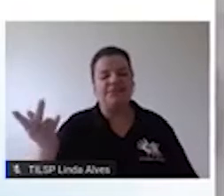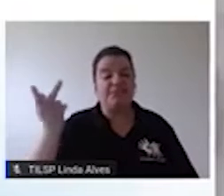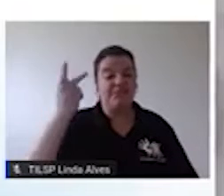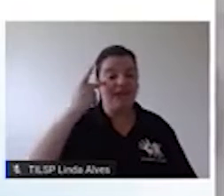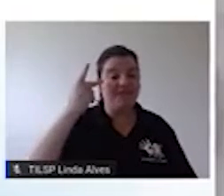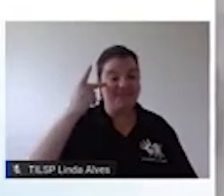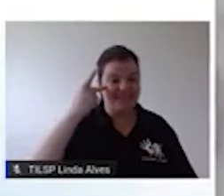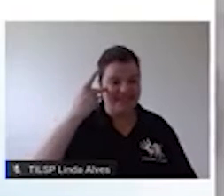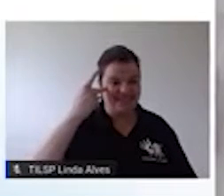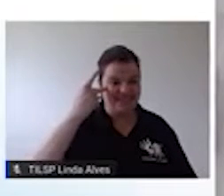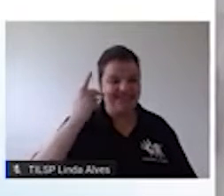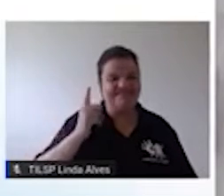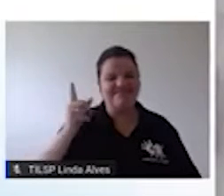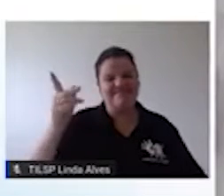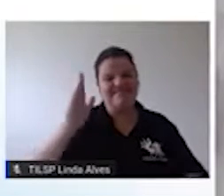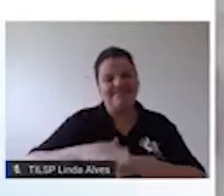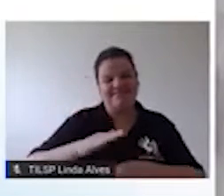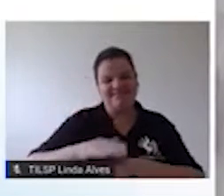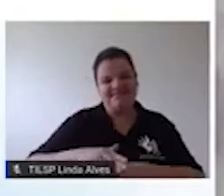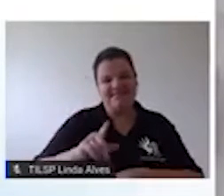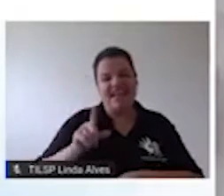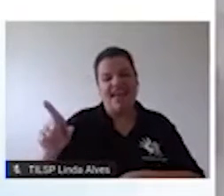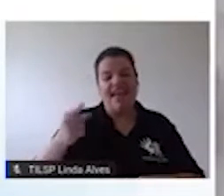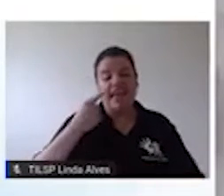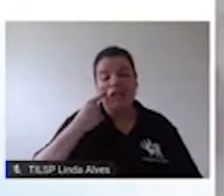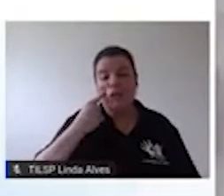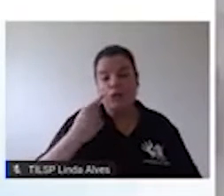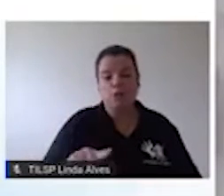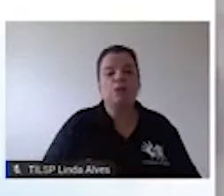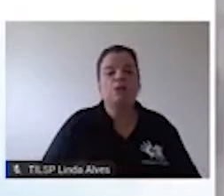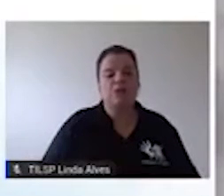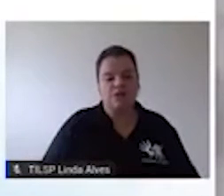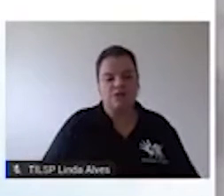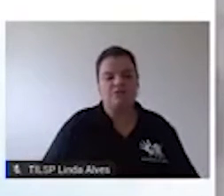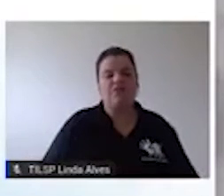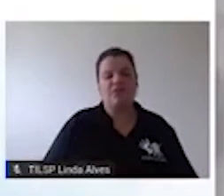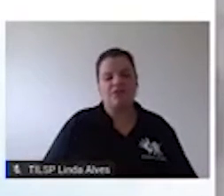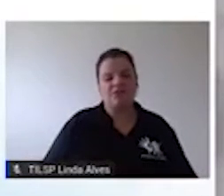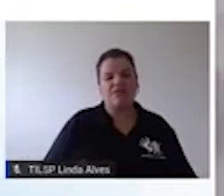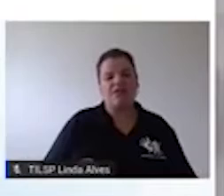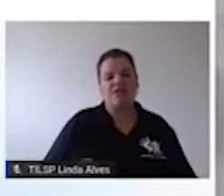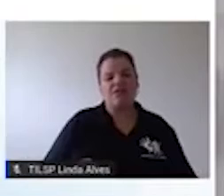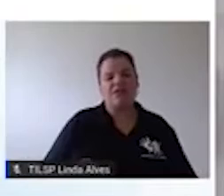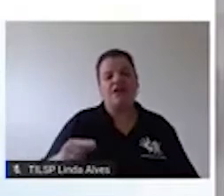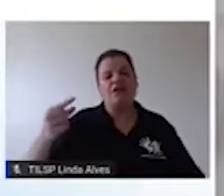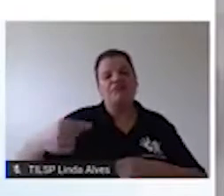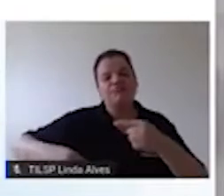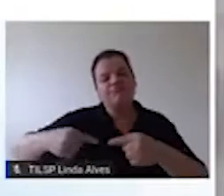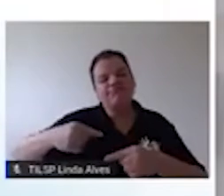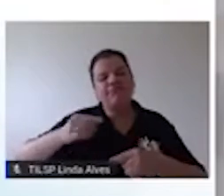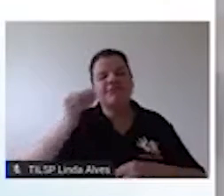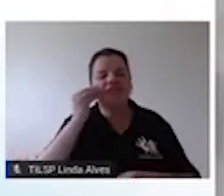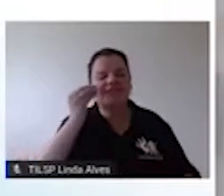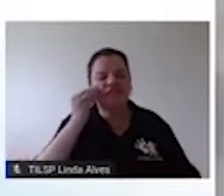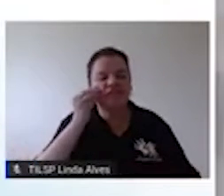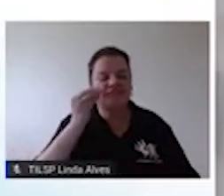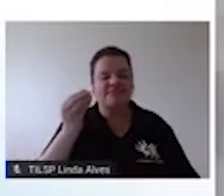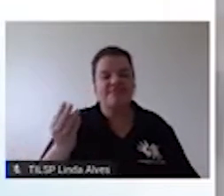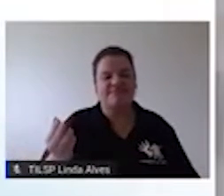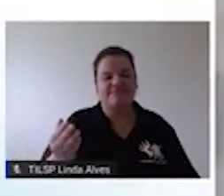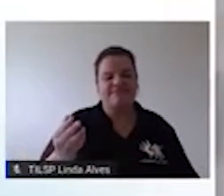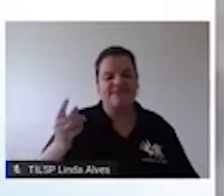né, isso foi uma forma que ele encontrou de contornar essa